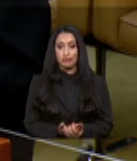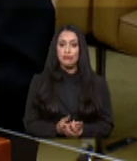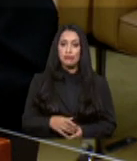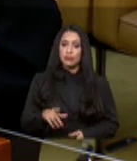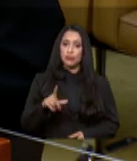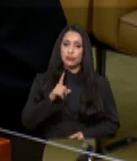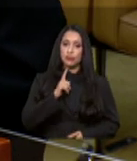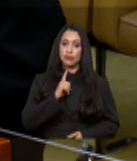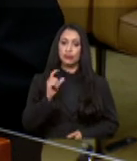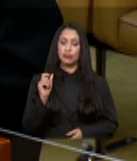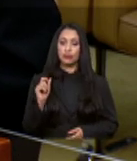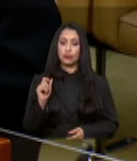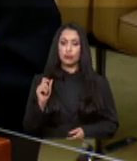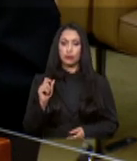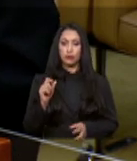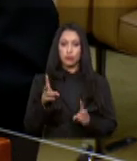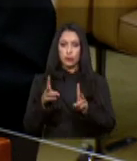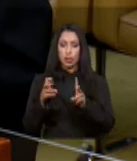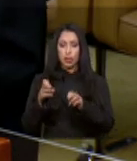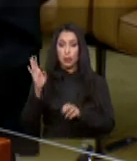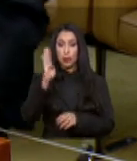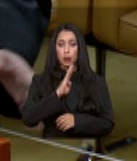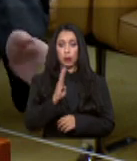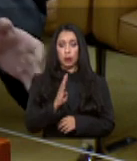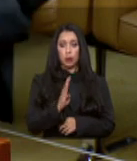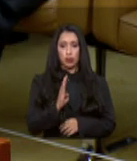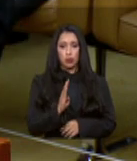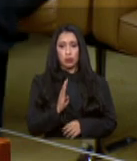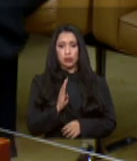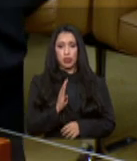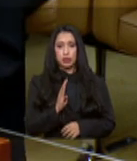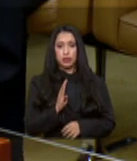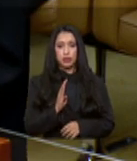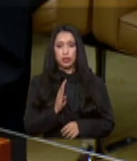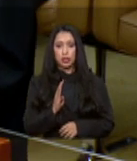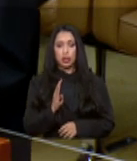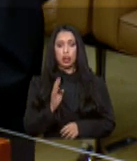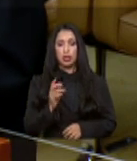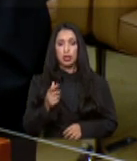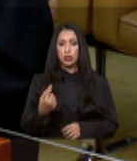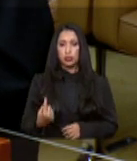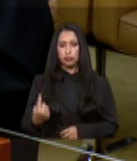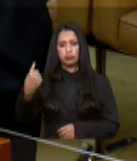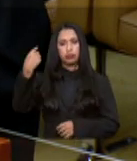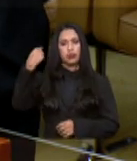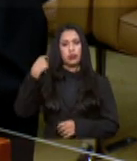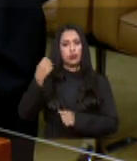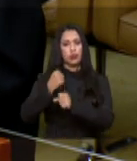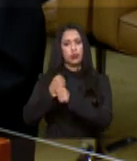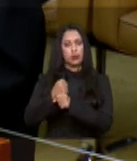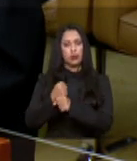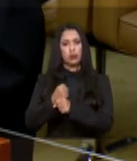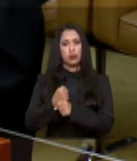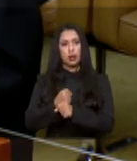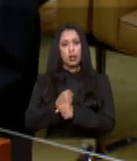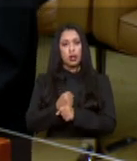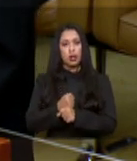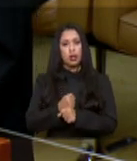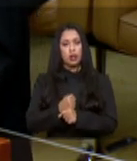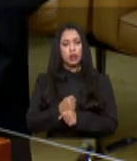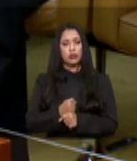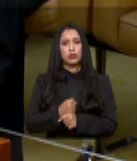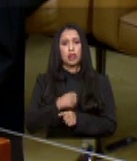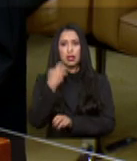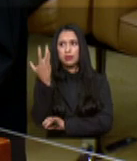Temos que salientar que o Brasil vivenciava ou vinha construindo nos últimos anos um período de redução do índice